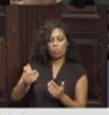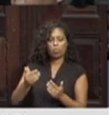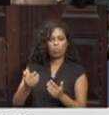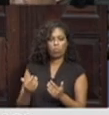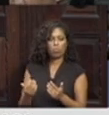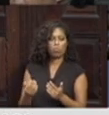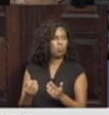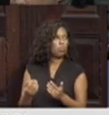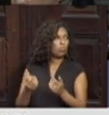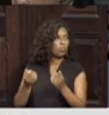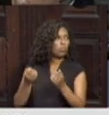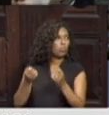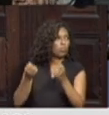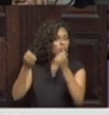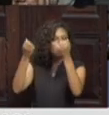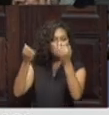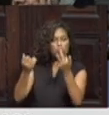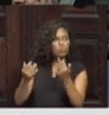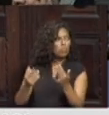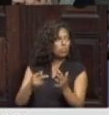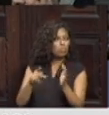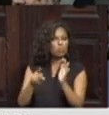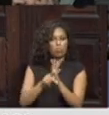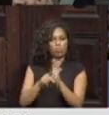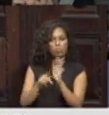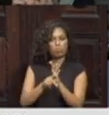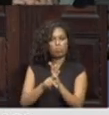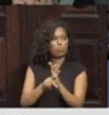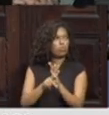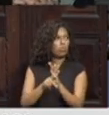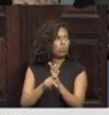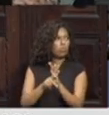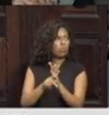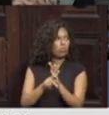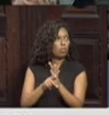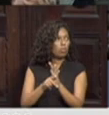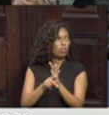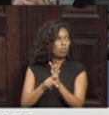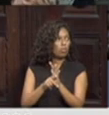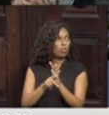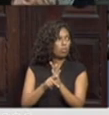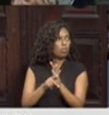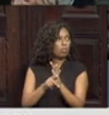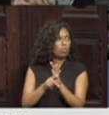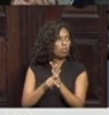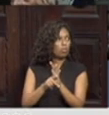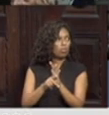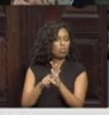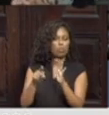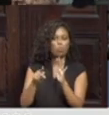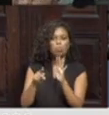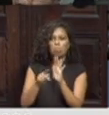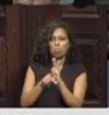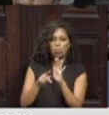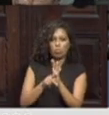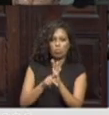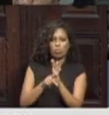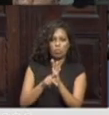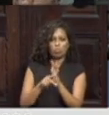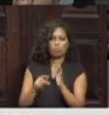hidrolisada no âmbito do Estado do Rio de Janeiro. Em discussão. Não havendo quem queira discutir, encerra a discussão. Em votação, os senhores que aprovam nessa comissão, aprovado, vai